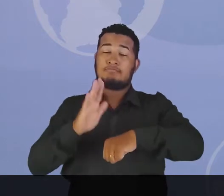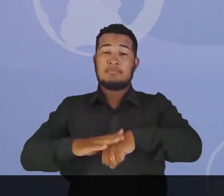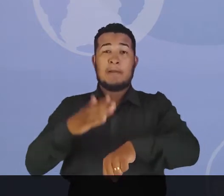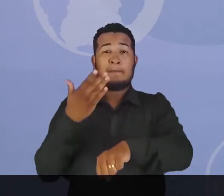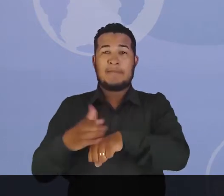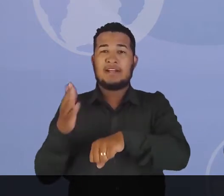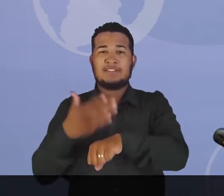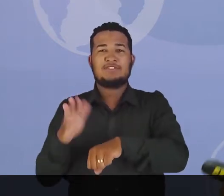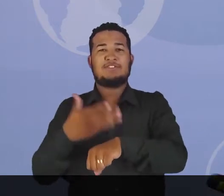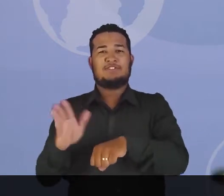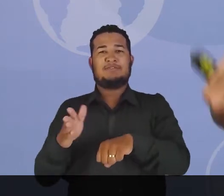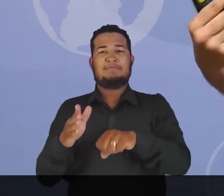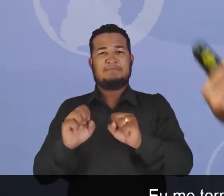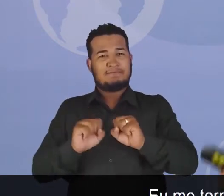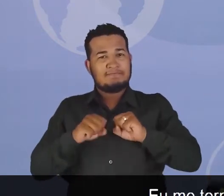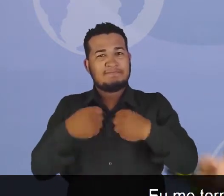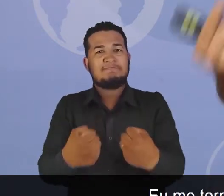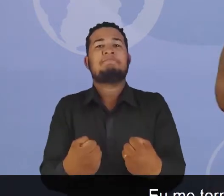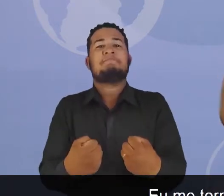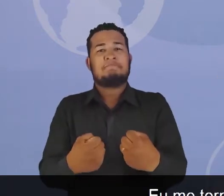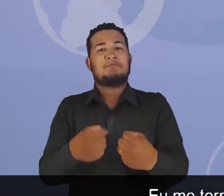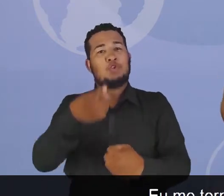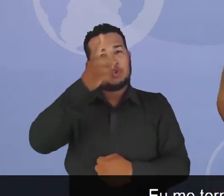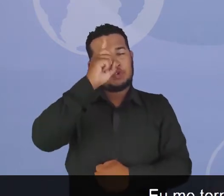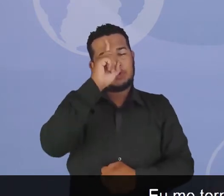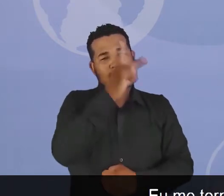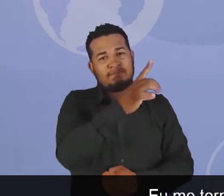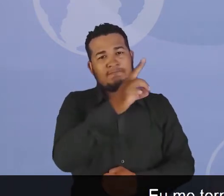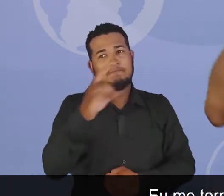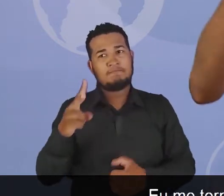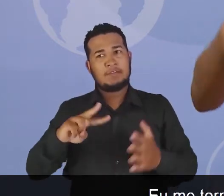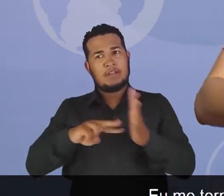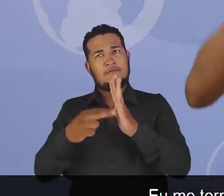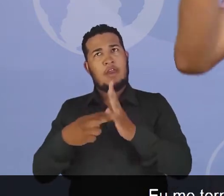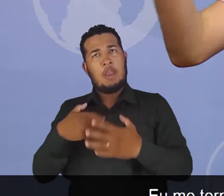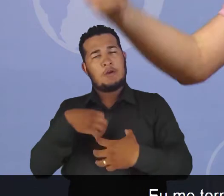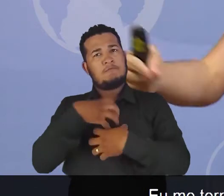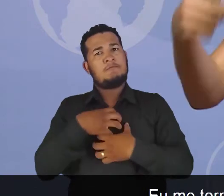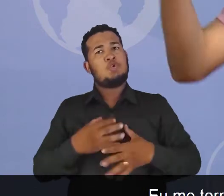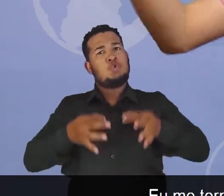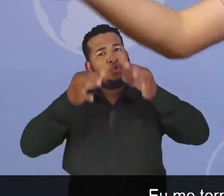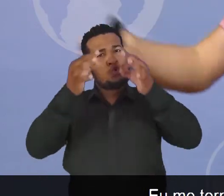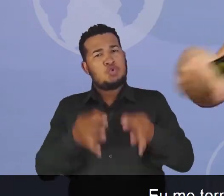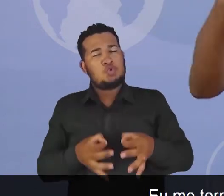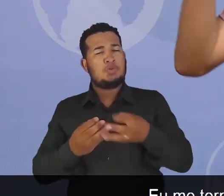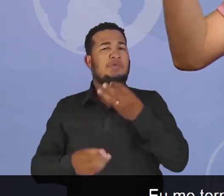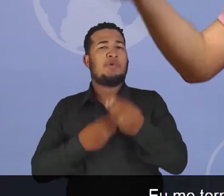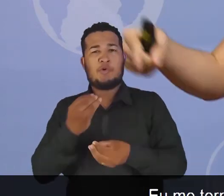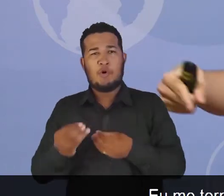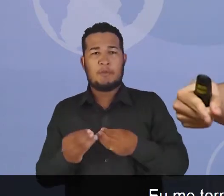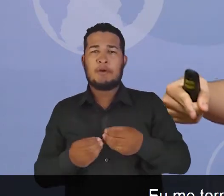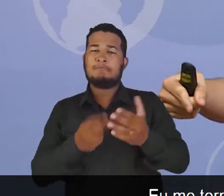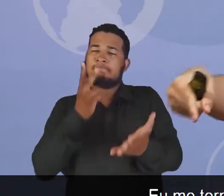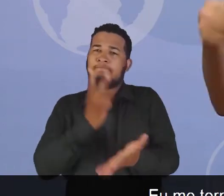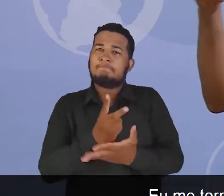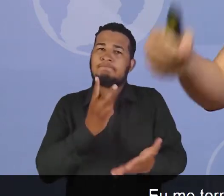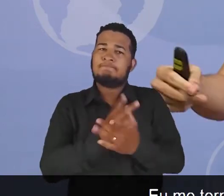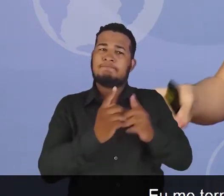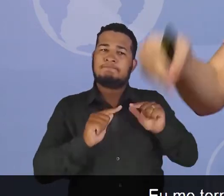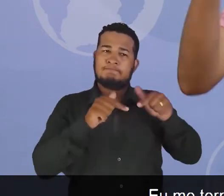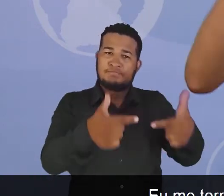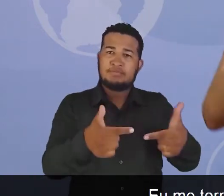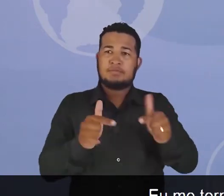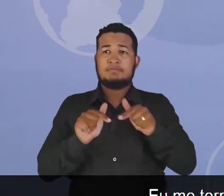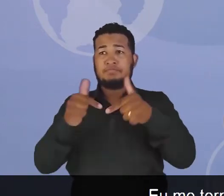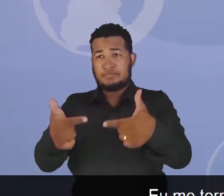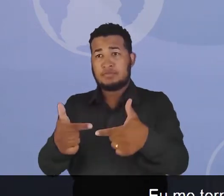do exercício. Eu me torno justo agindo constantemente